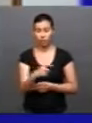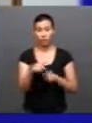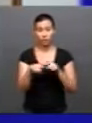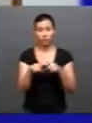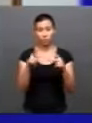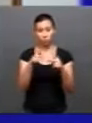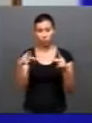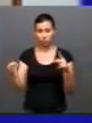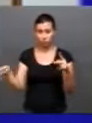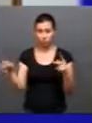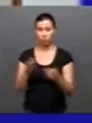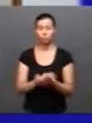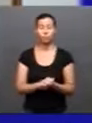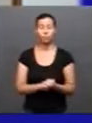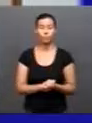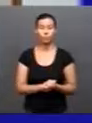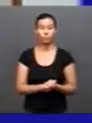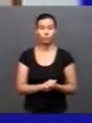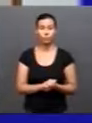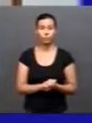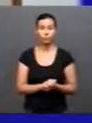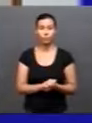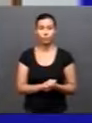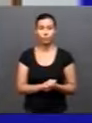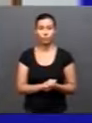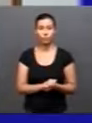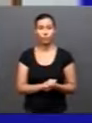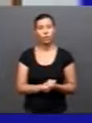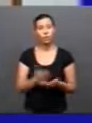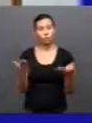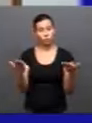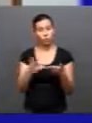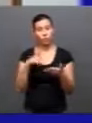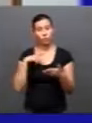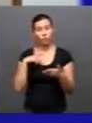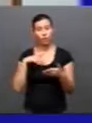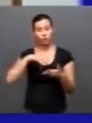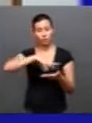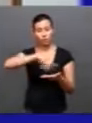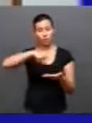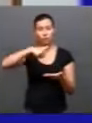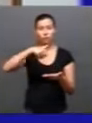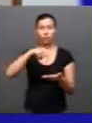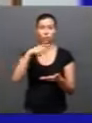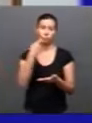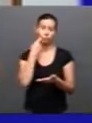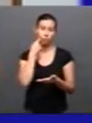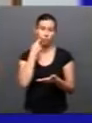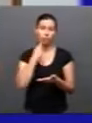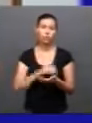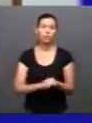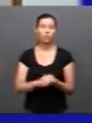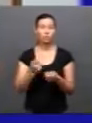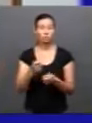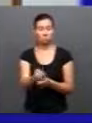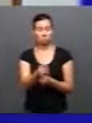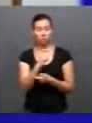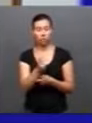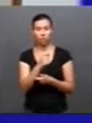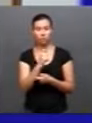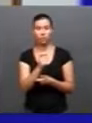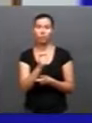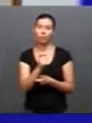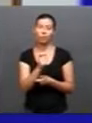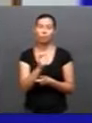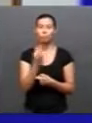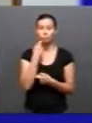e concorria, ou um concorrente seria a farinha de peixe, que vem de uma pesca predatória, vem reduzindo o volume dessas